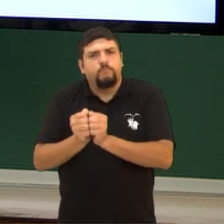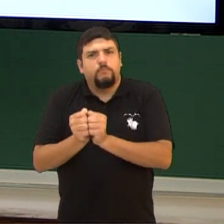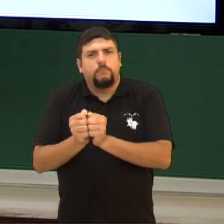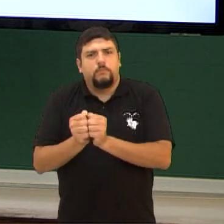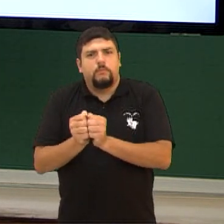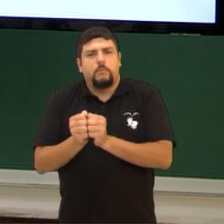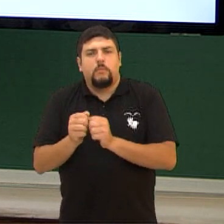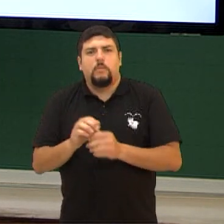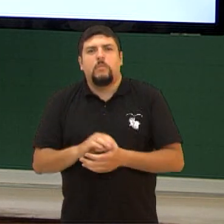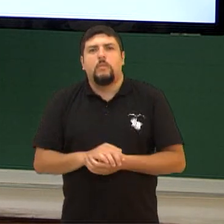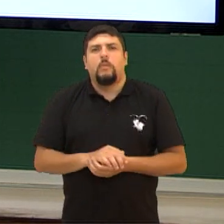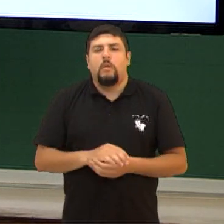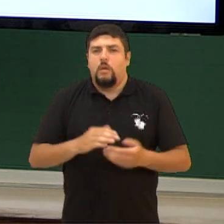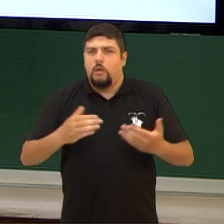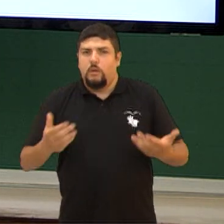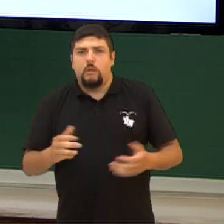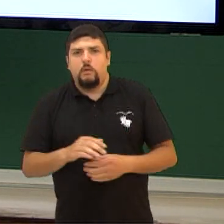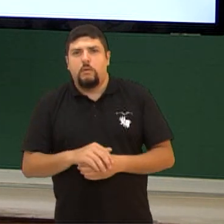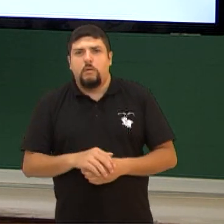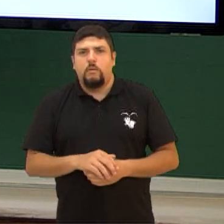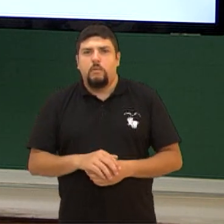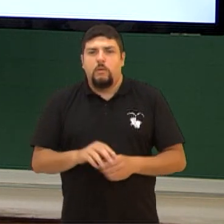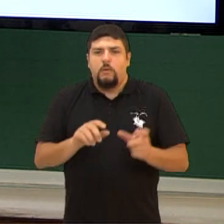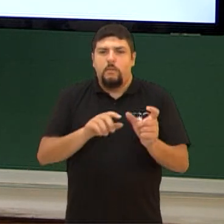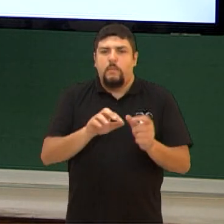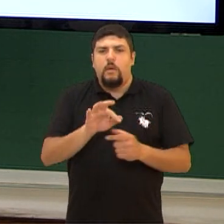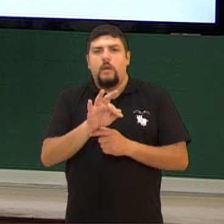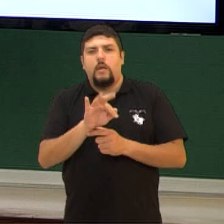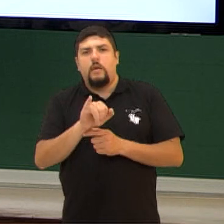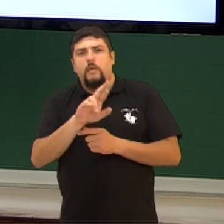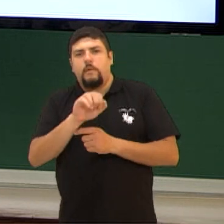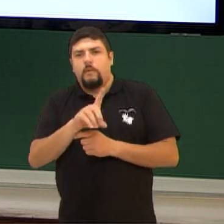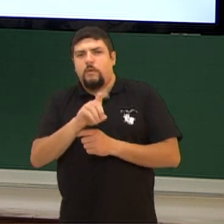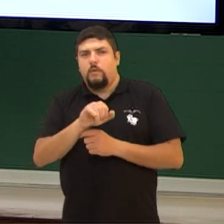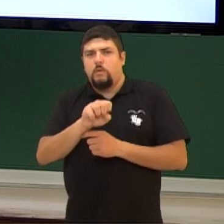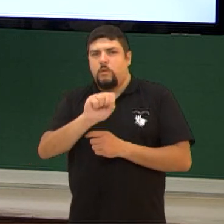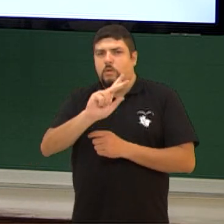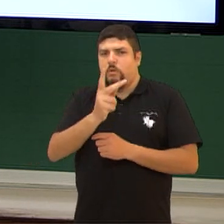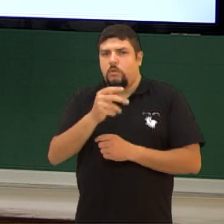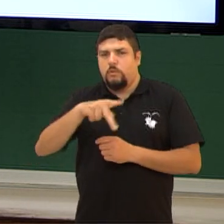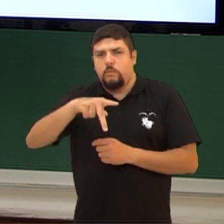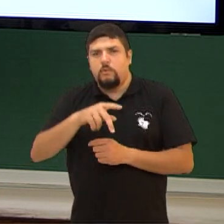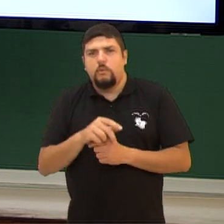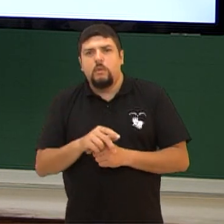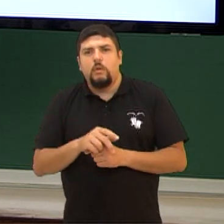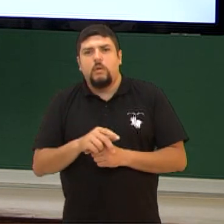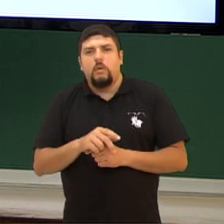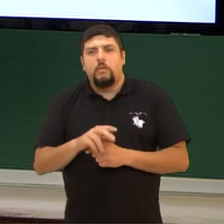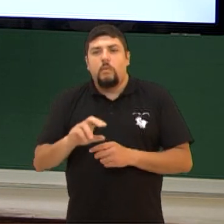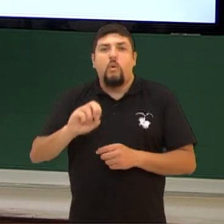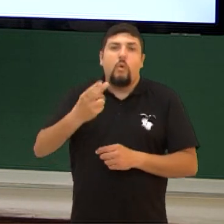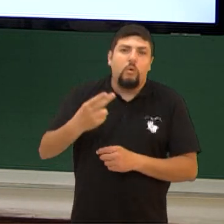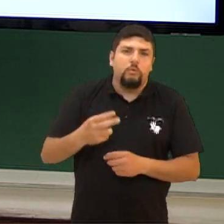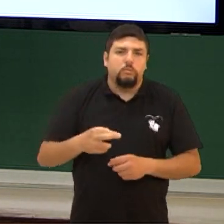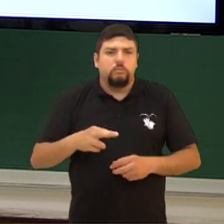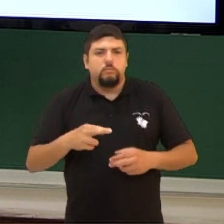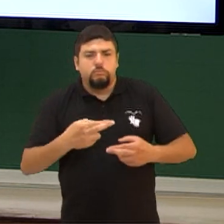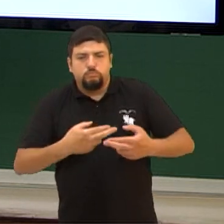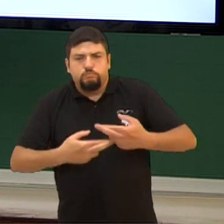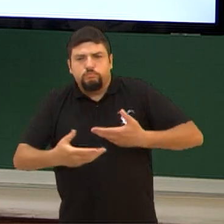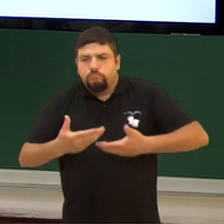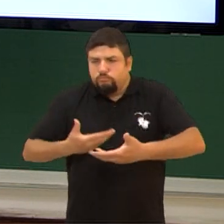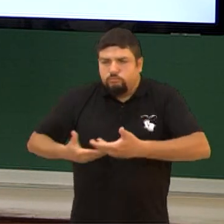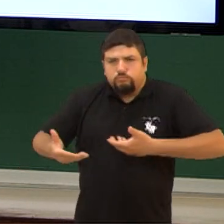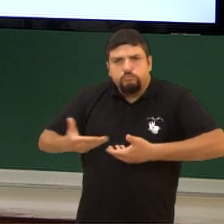tem friendship, amizade, relationship, relacionamento, óbvio, entre duas pessoas ou mais, ou qualquer tipo